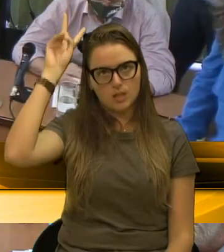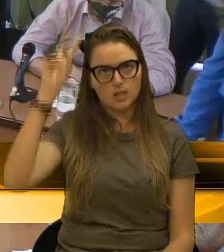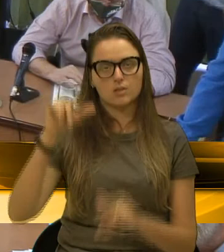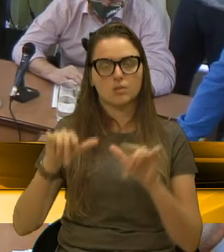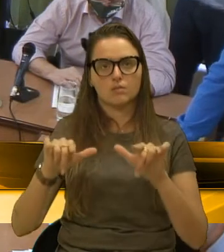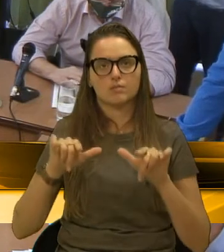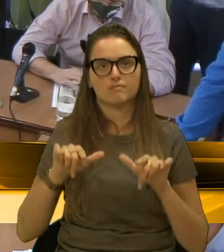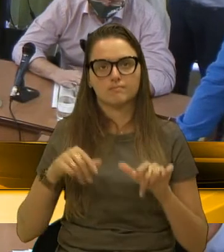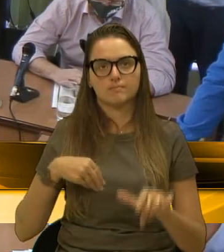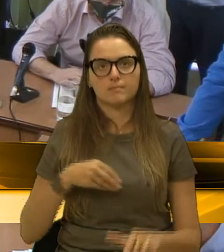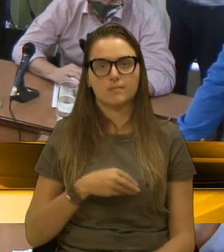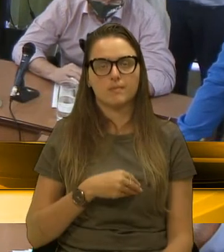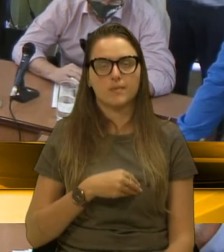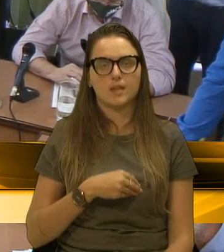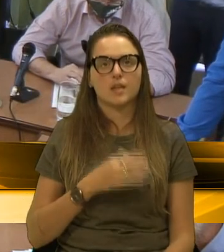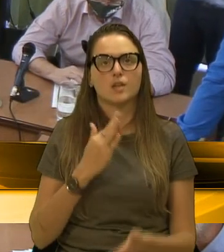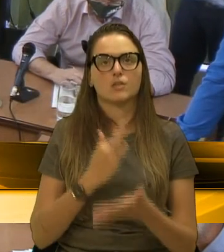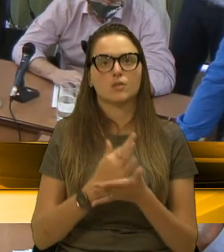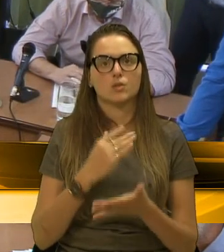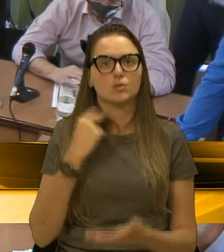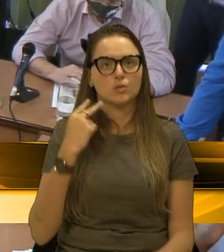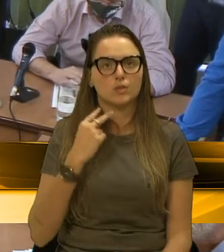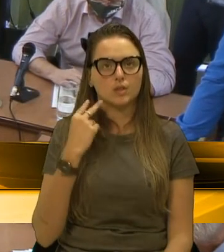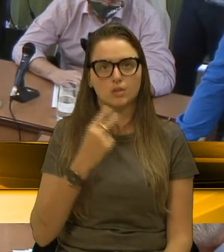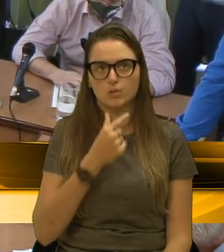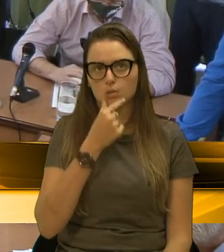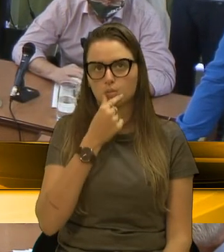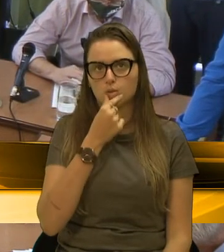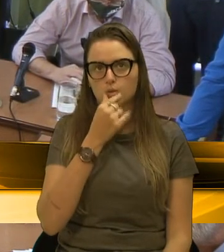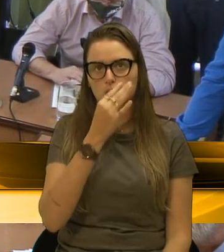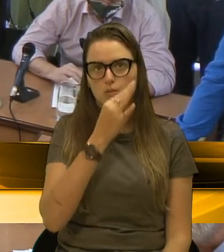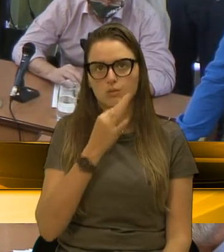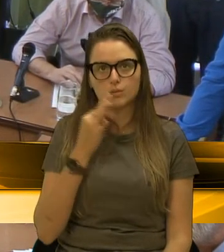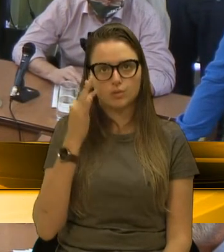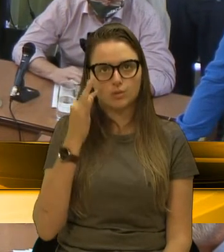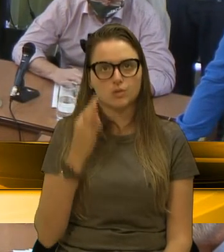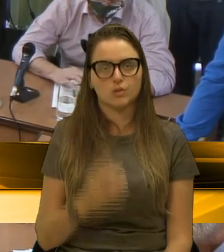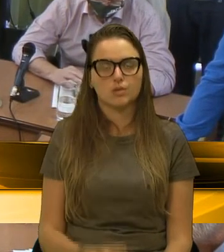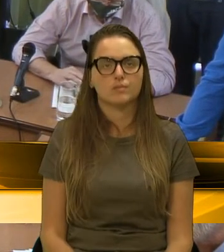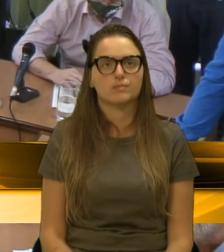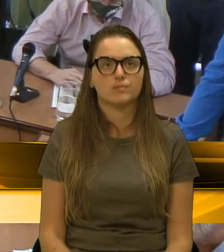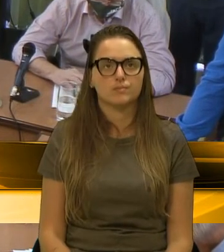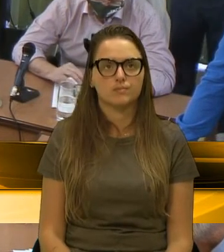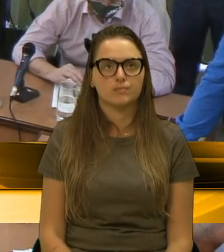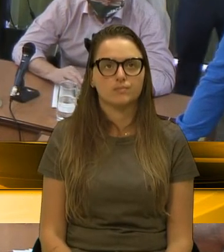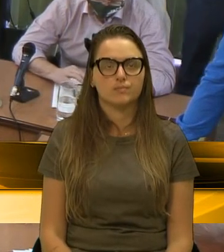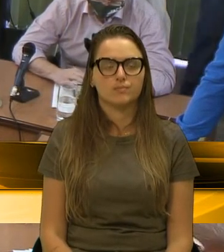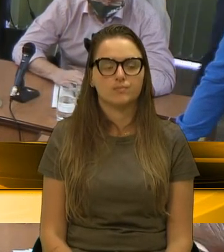atestado médico. E ausência dos vereadores Rodrigo Beltrão e Tatiane Frisso.